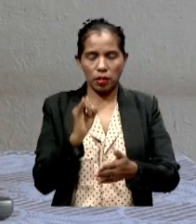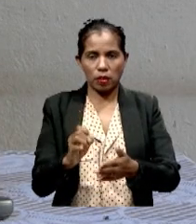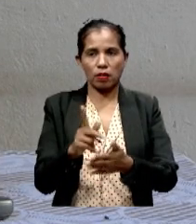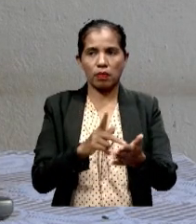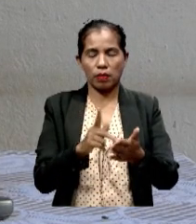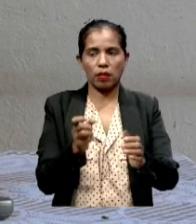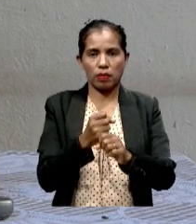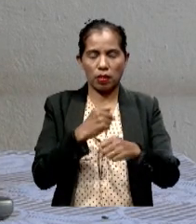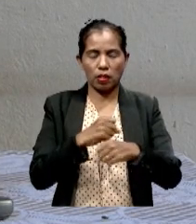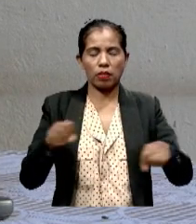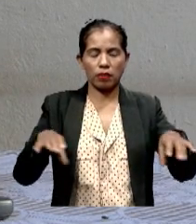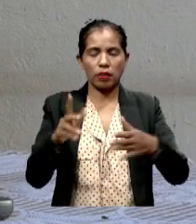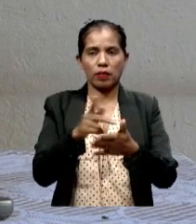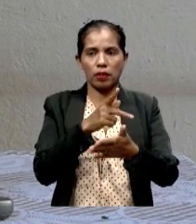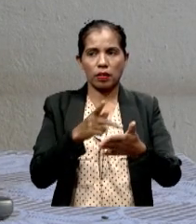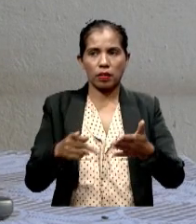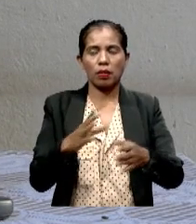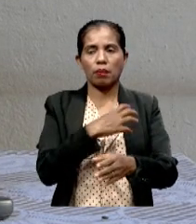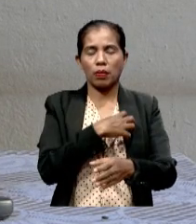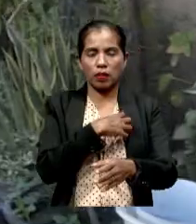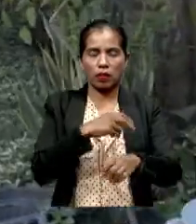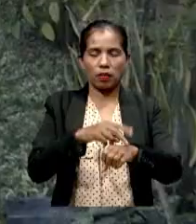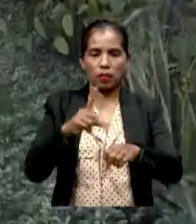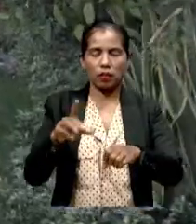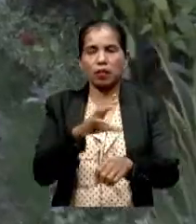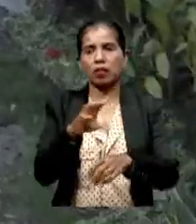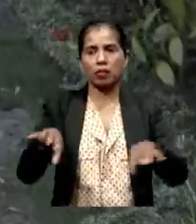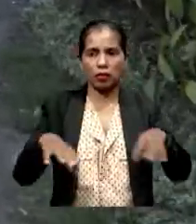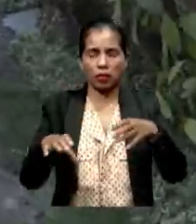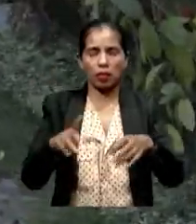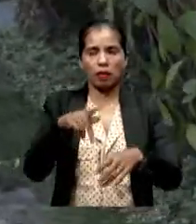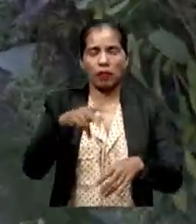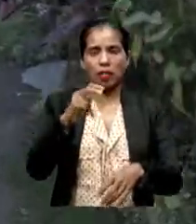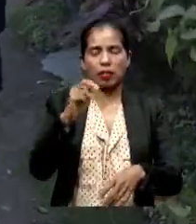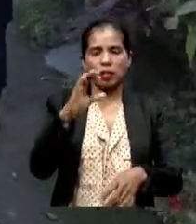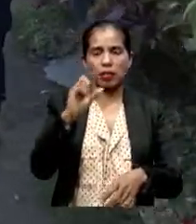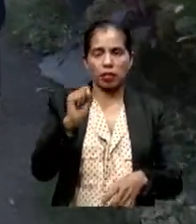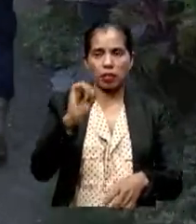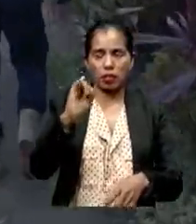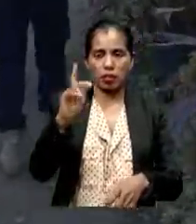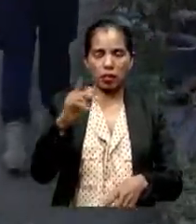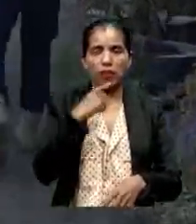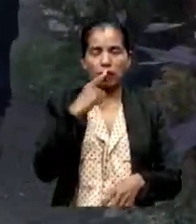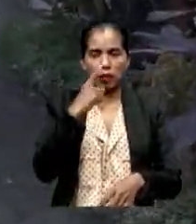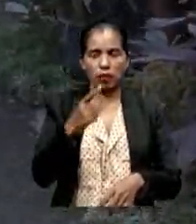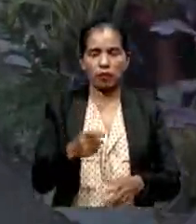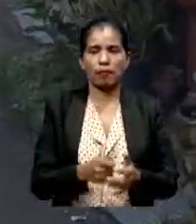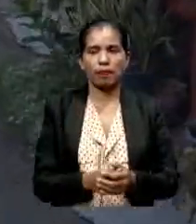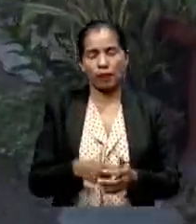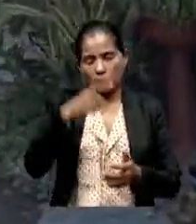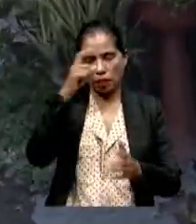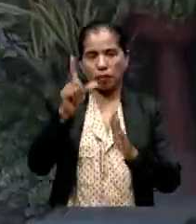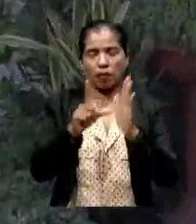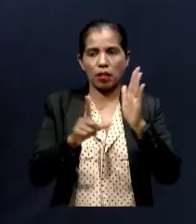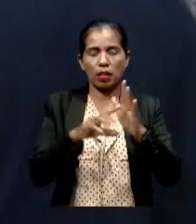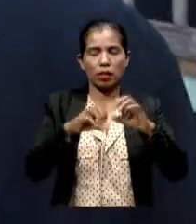Halo Serbisu Kriminal, Duke Polisi Nasional Serbisu Investigasi Kriminal KPNSIK. Fundasang Mahin Mos Lamenta Tebes, Tamalei